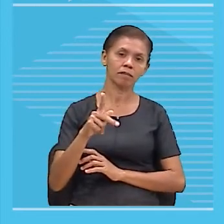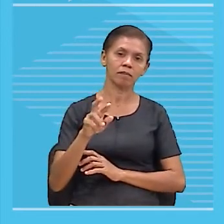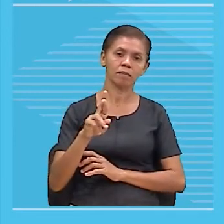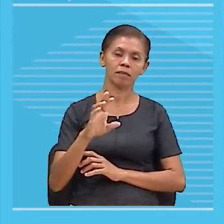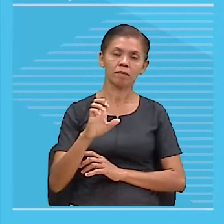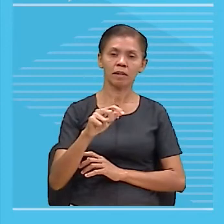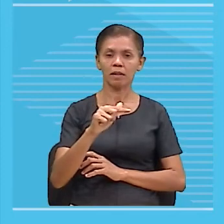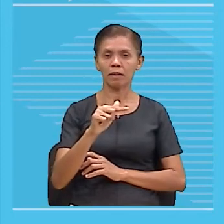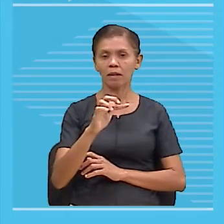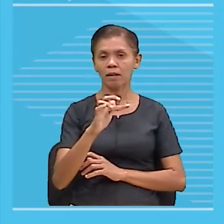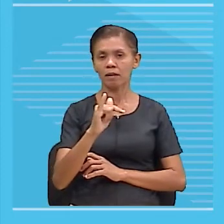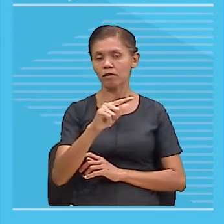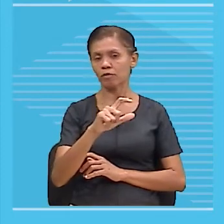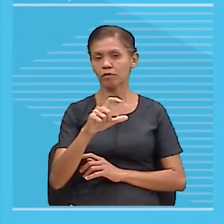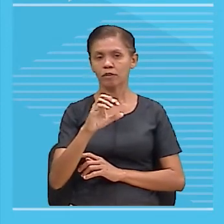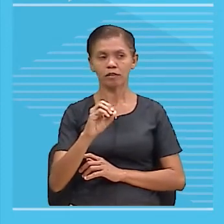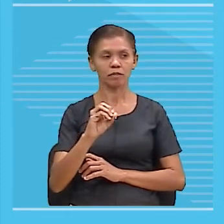Então, fica 100